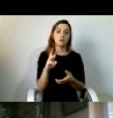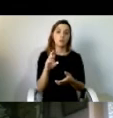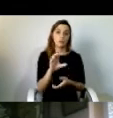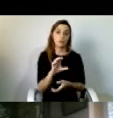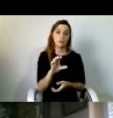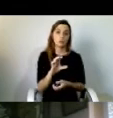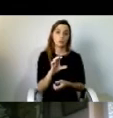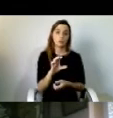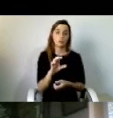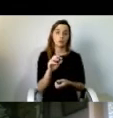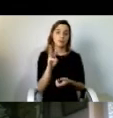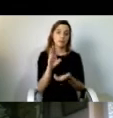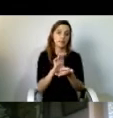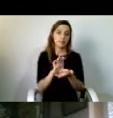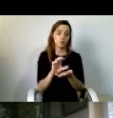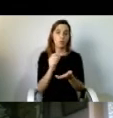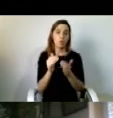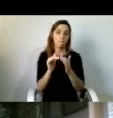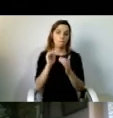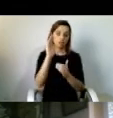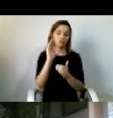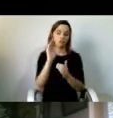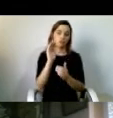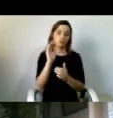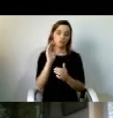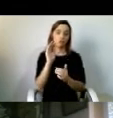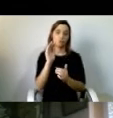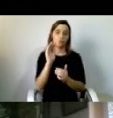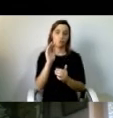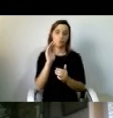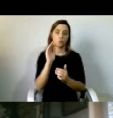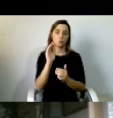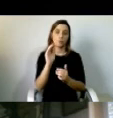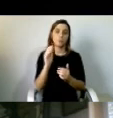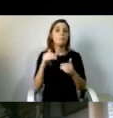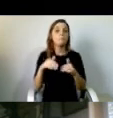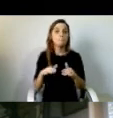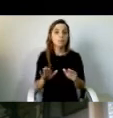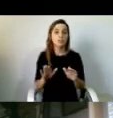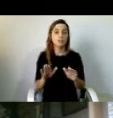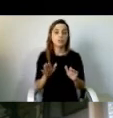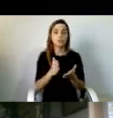ou mais, e apenas, mas apenas, peço desculpa,